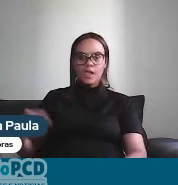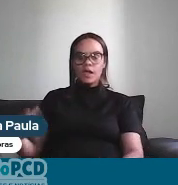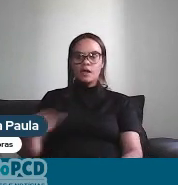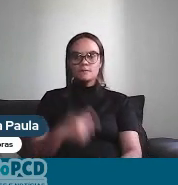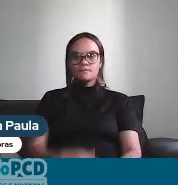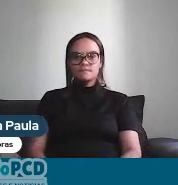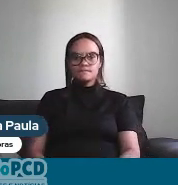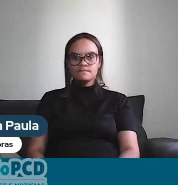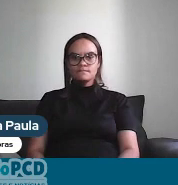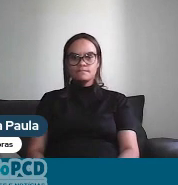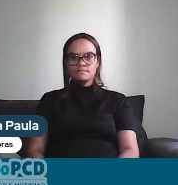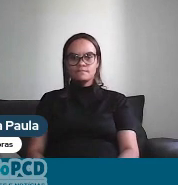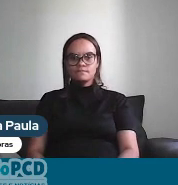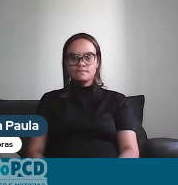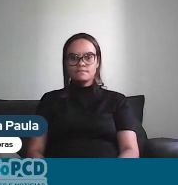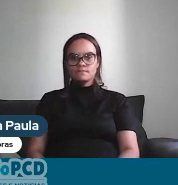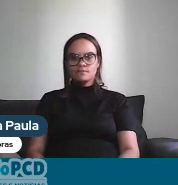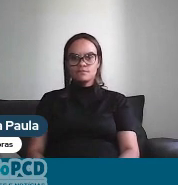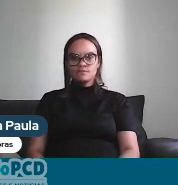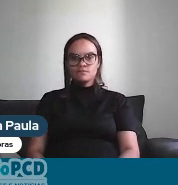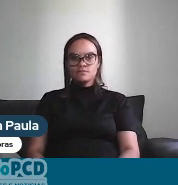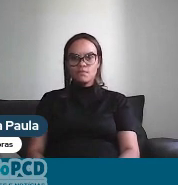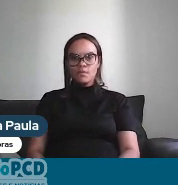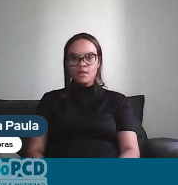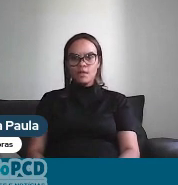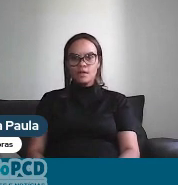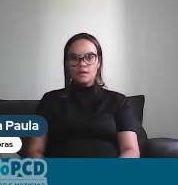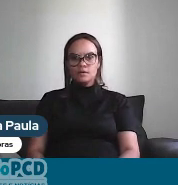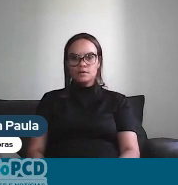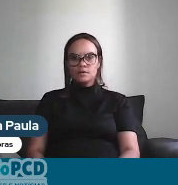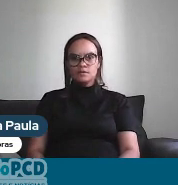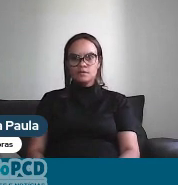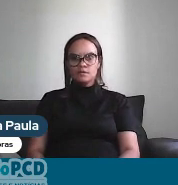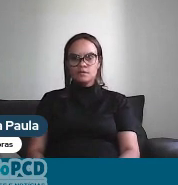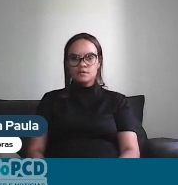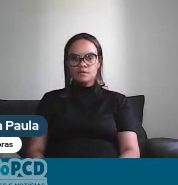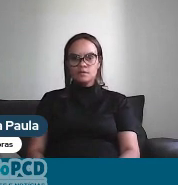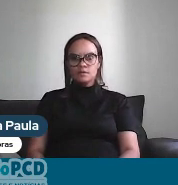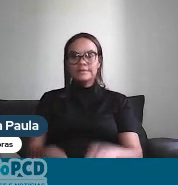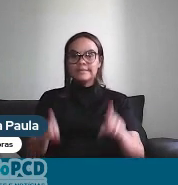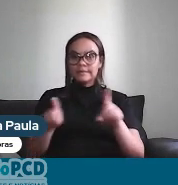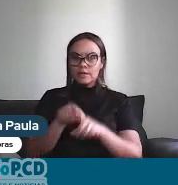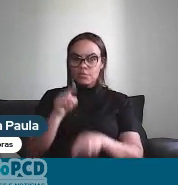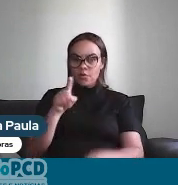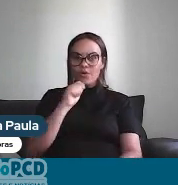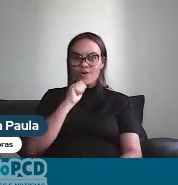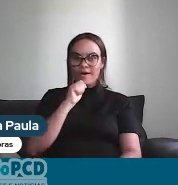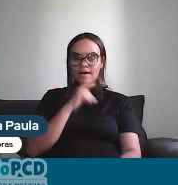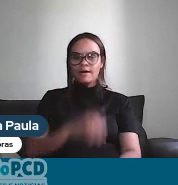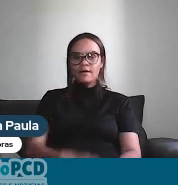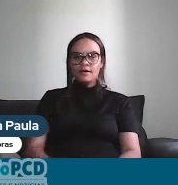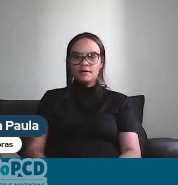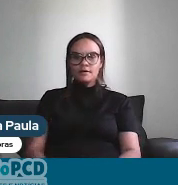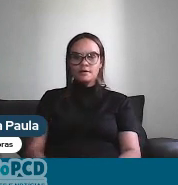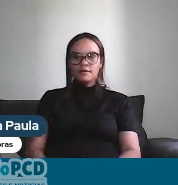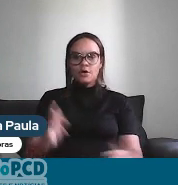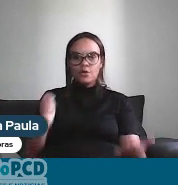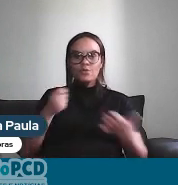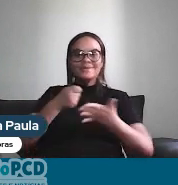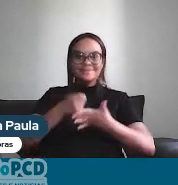fato, alcancem as pessoas com deficiência. E, Abrão, tem uma coisa que eu faço questão de